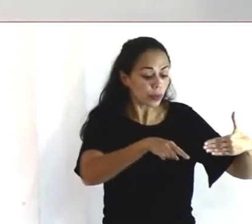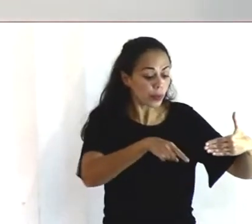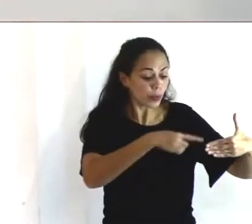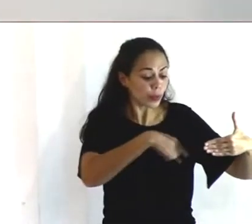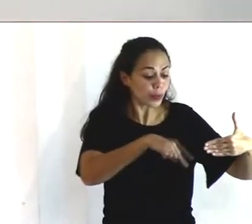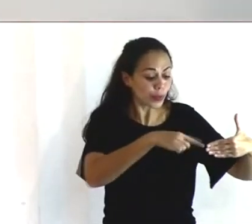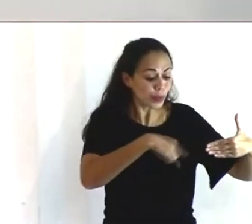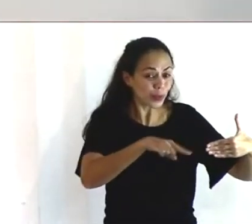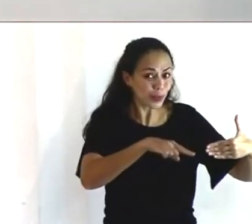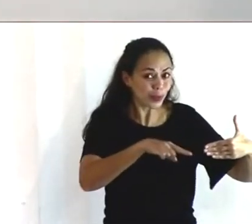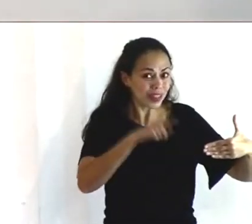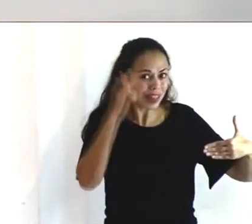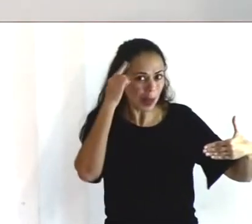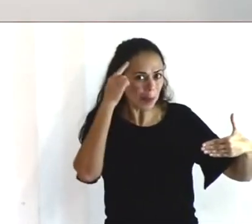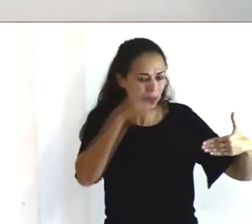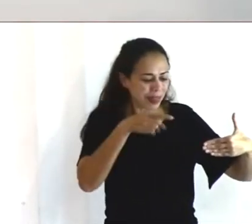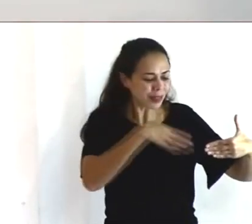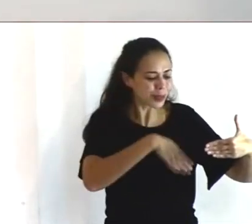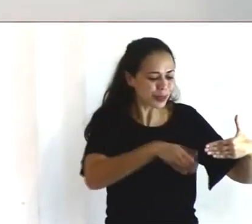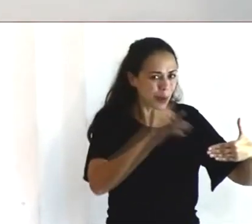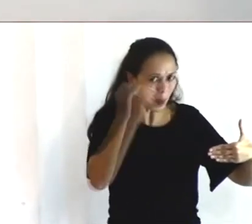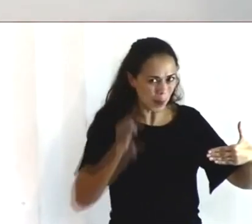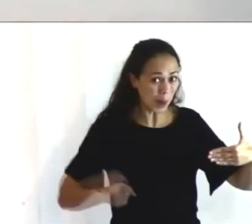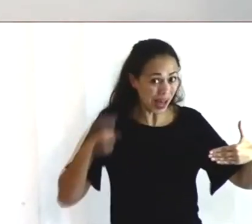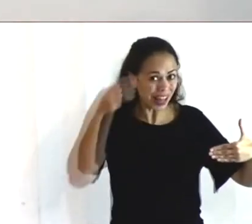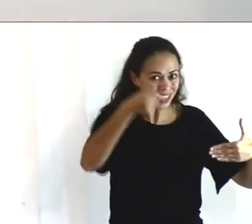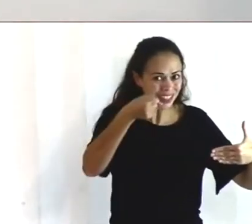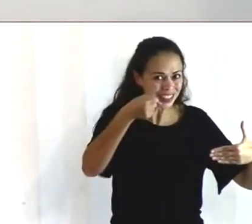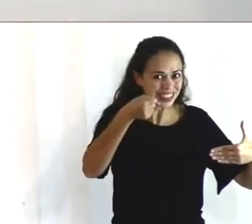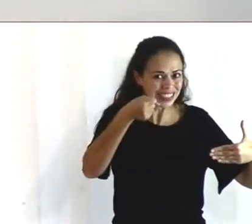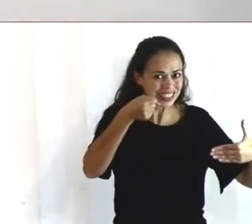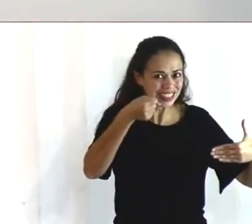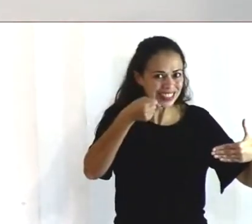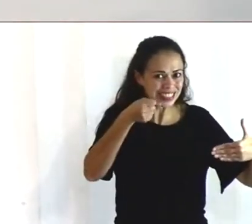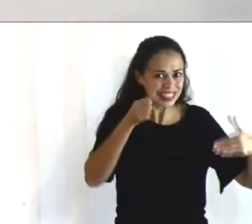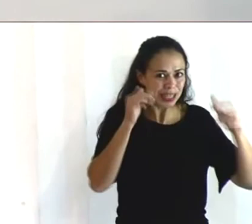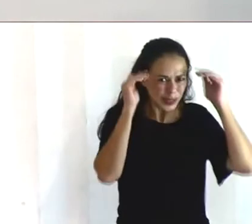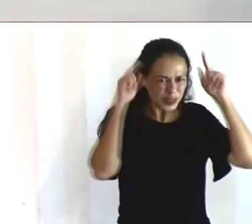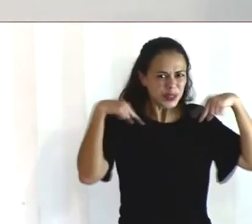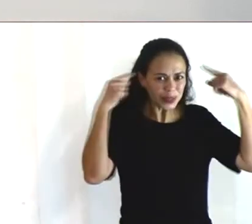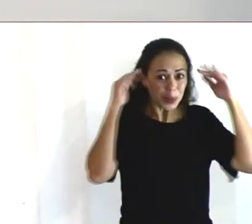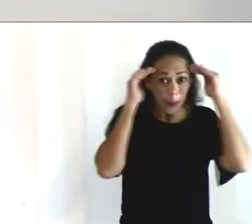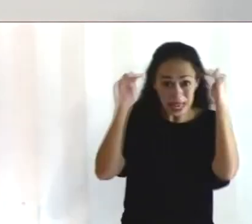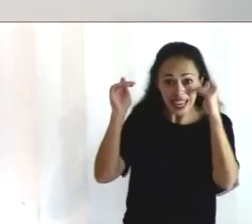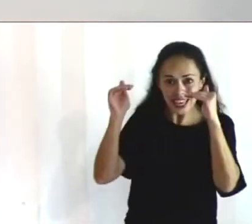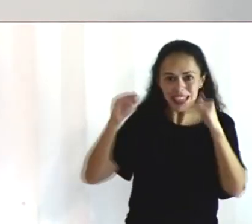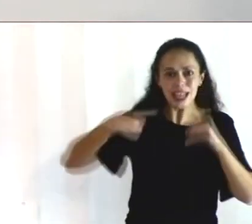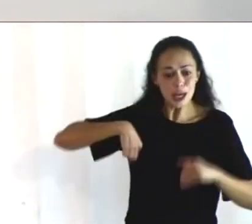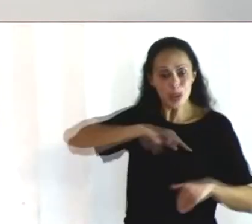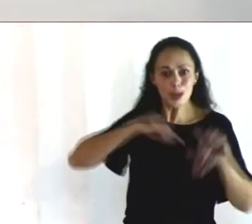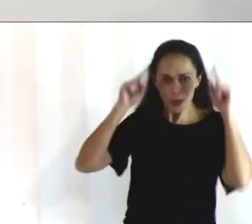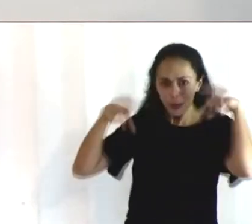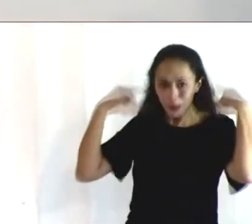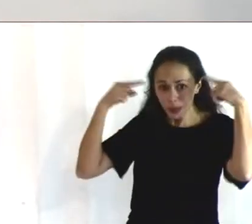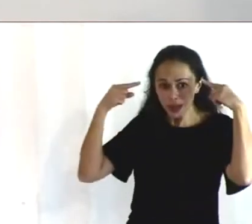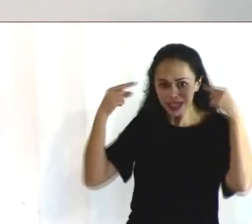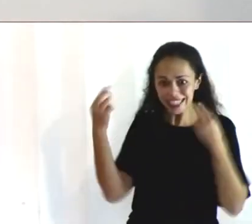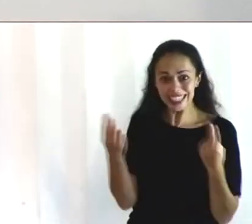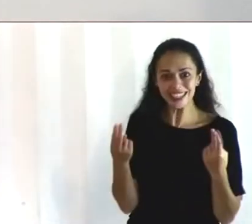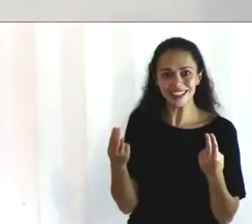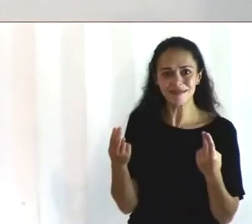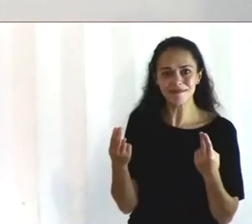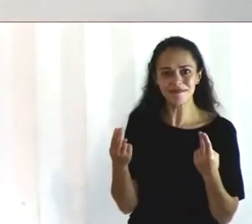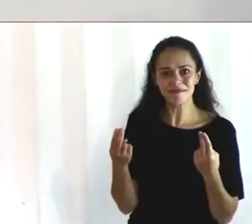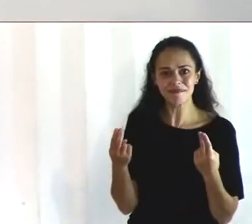coração, credes em Deus e crede em mim também. No lugar para onde eu vou há muitas moradas. Se não fosse assim, eu não diria